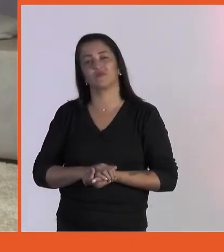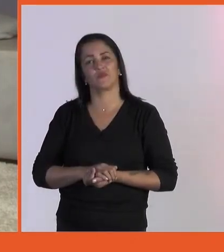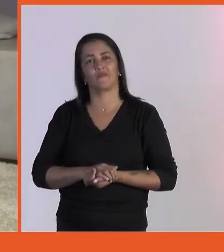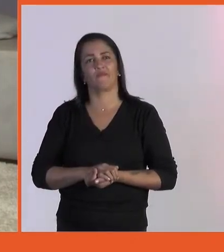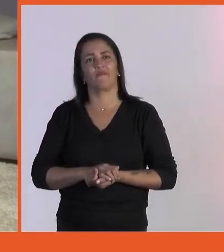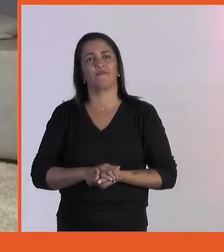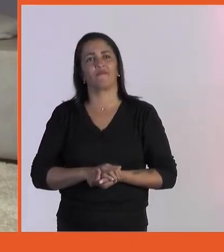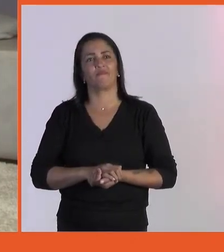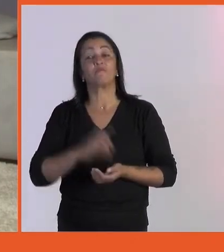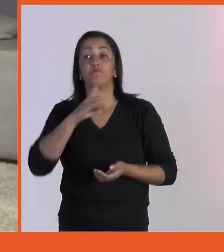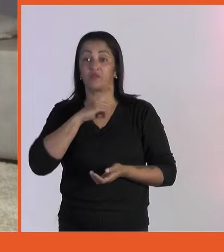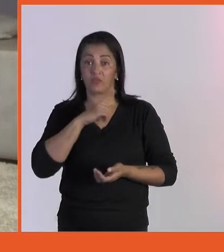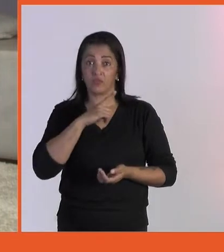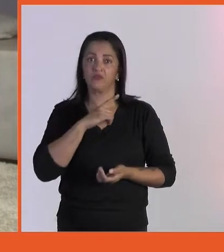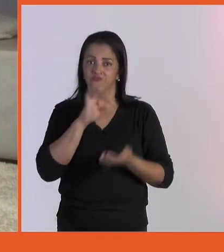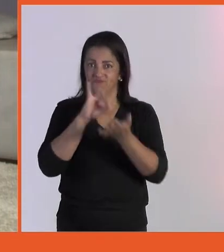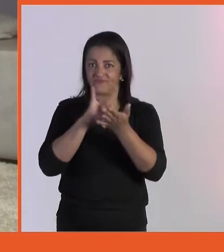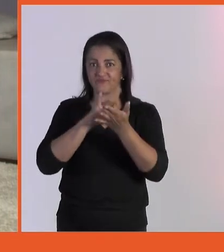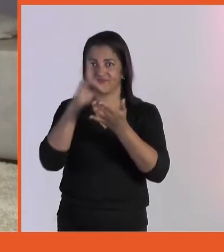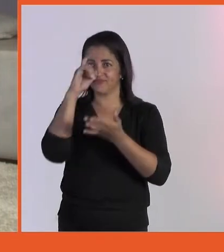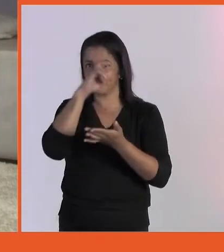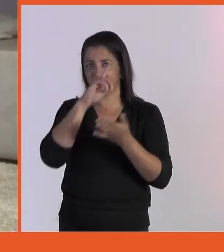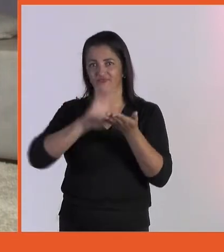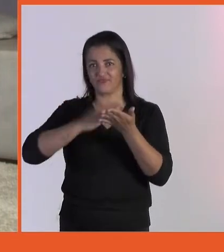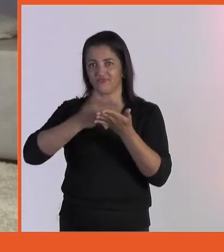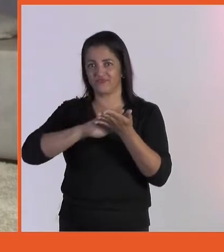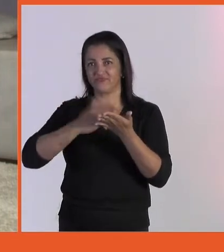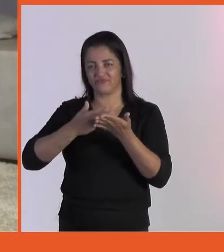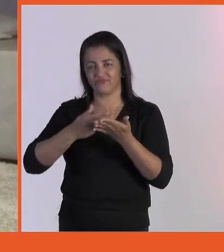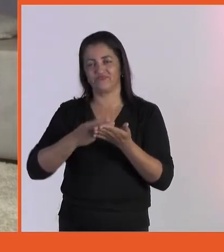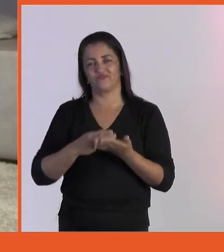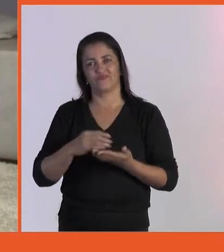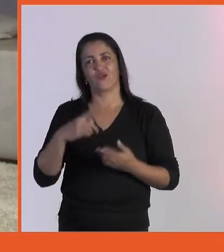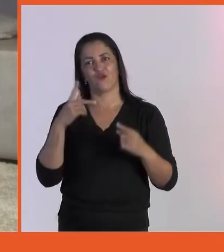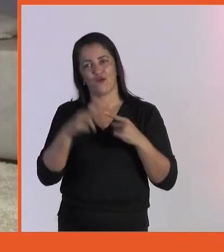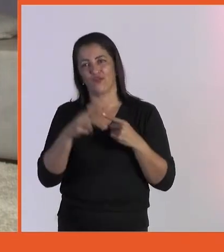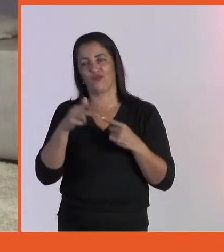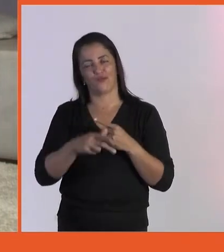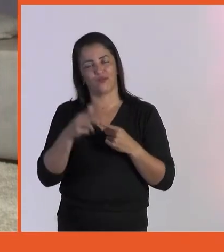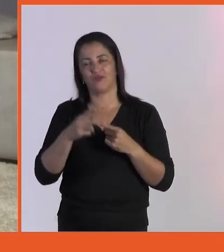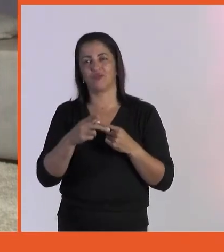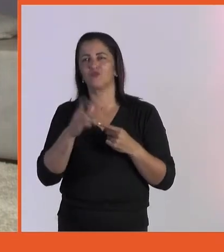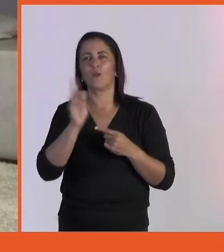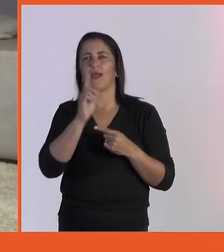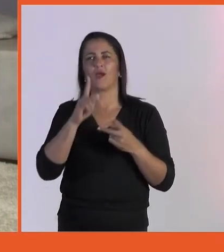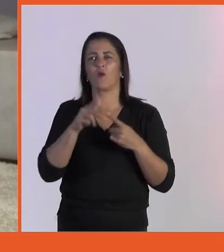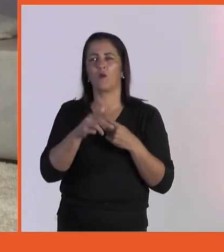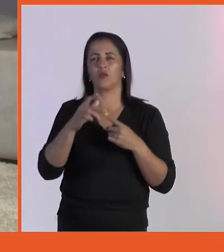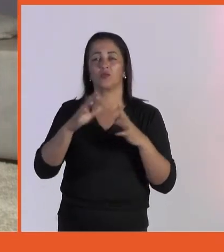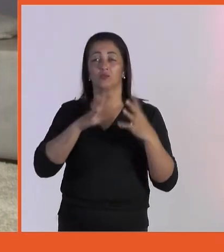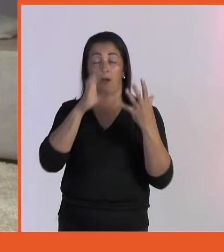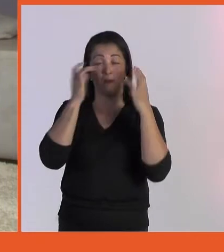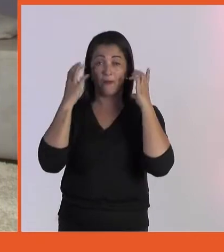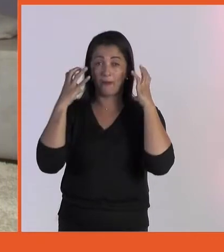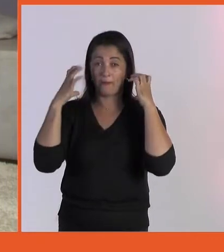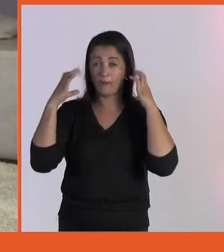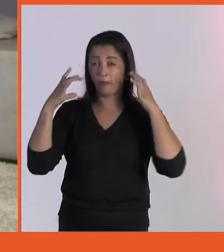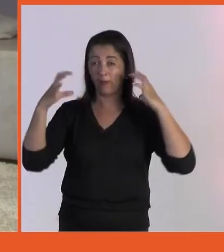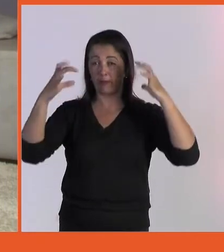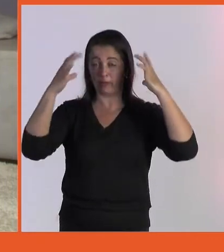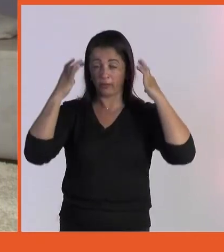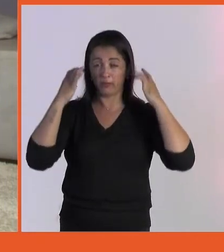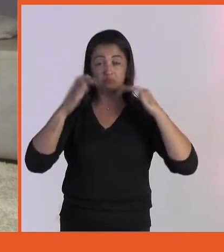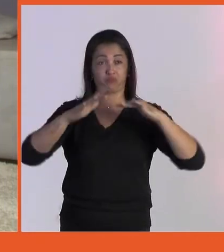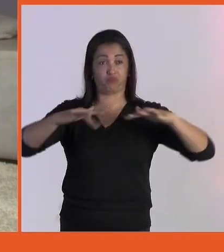despedir de vaidade. Se a gente não tiver essa liberdade com as pessoas da nossa própria comunidade, que a gente vai ter com quem, né? Você vai ter com quem? Assim, se você não consegue falar